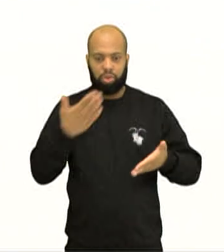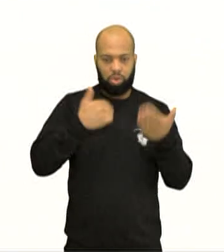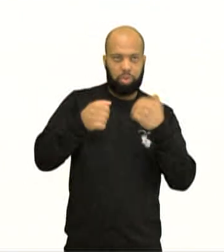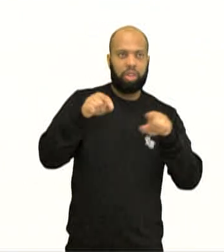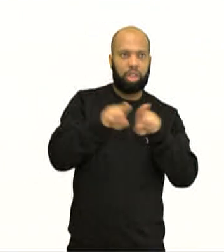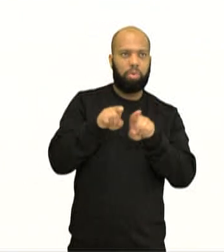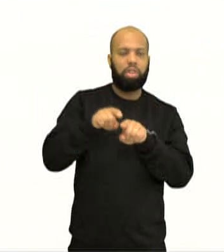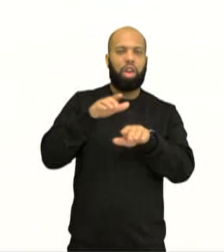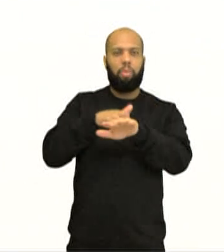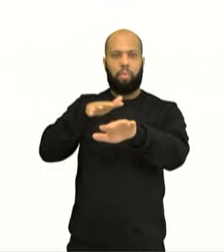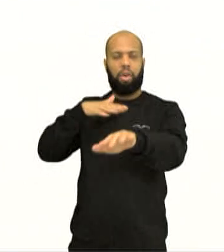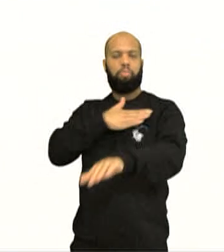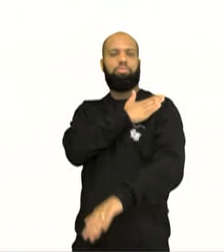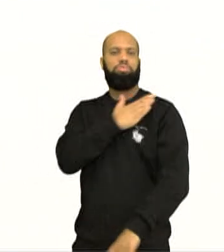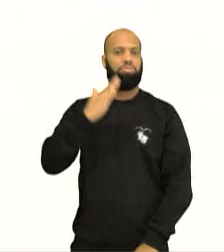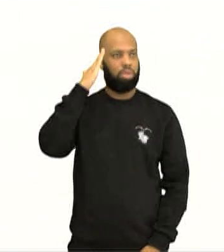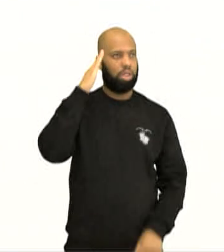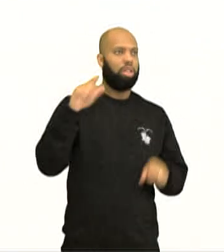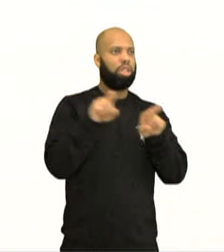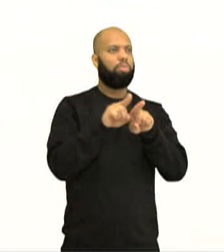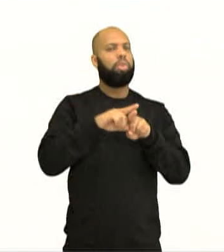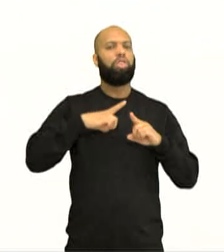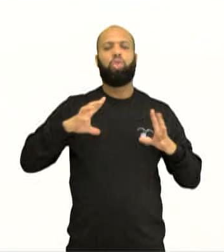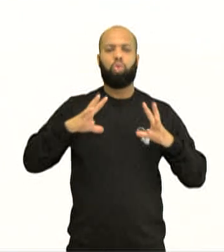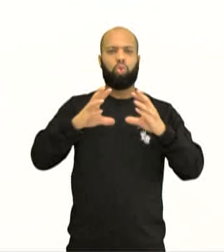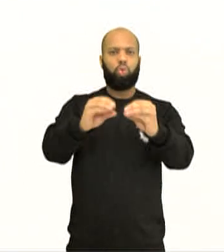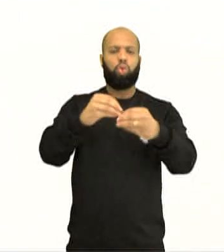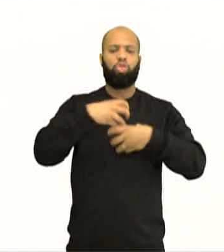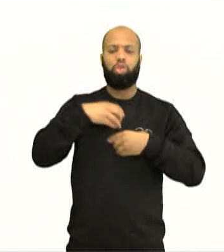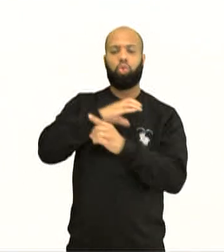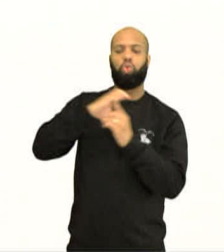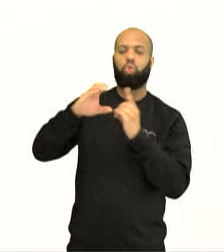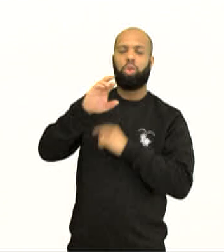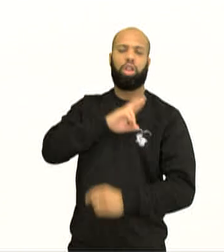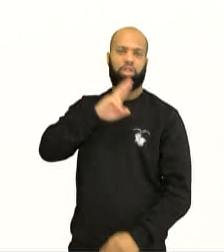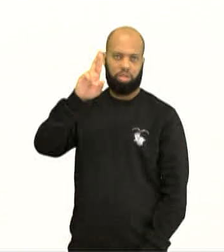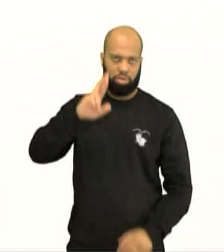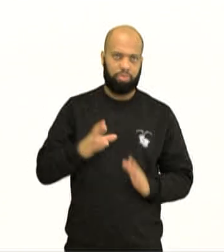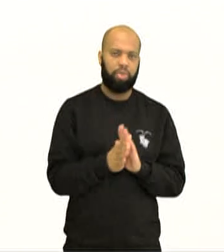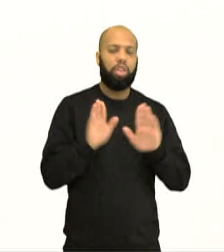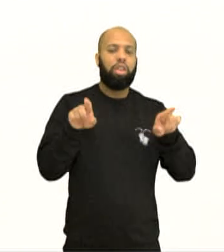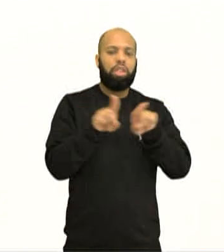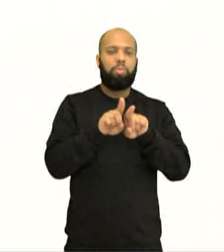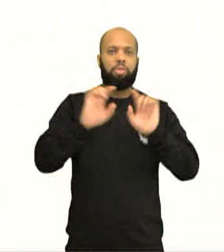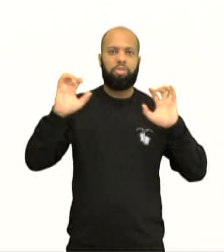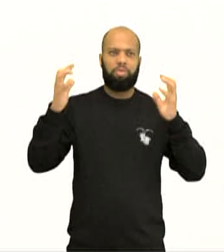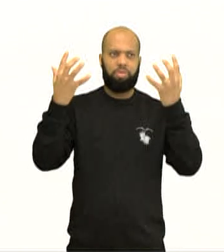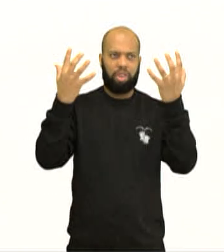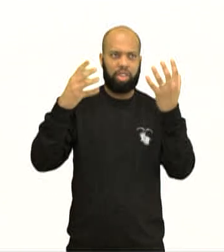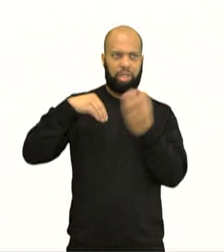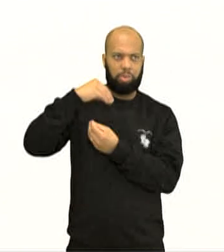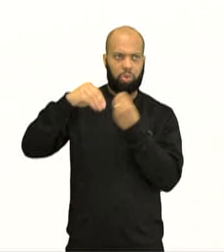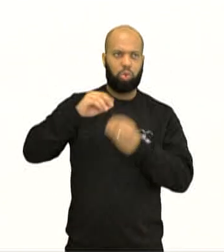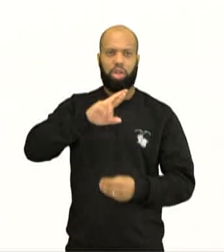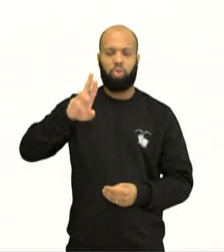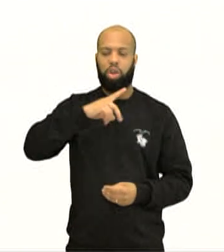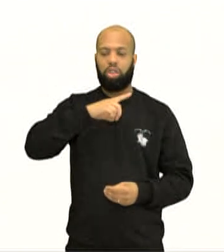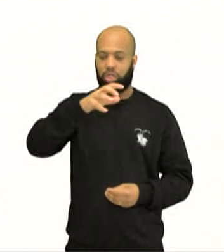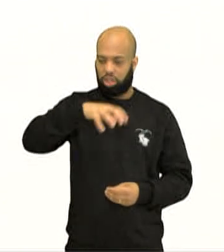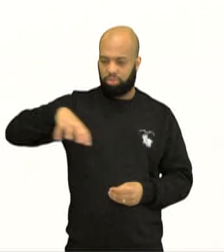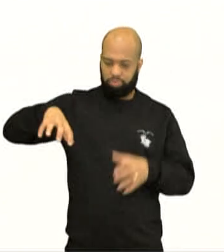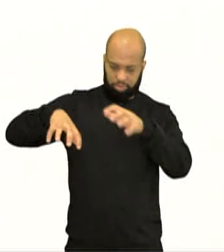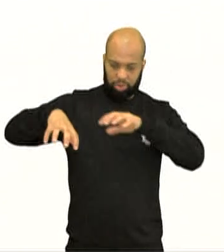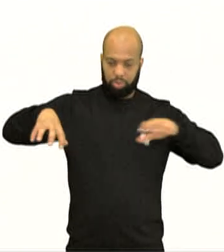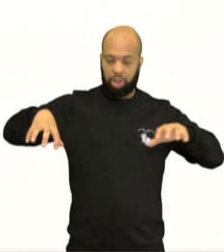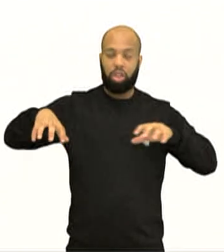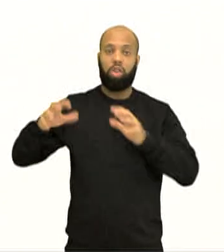procissões militares, nós temos a questão de todos os cultos religiosos. Lembrando que as festas não eram missas, portanto havia separação entre homens